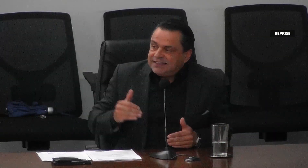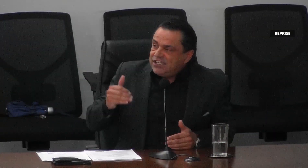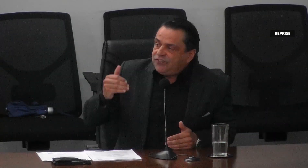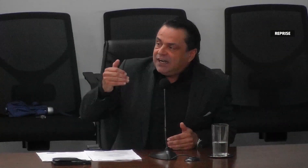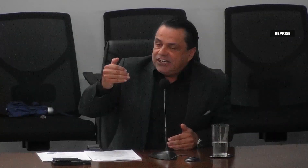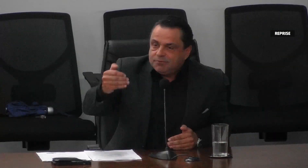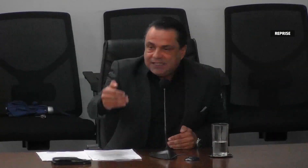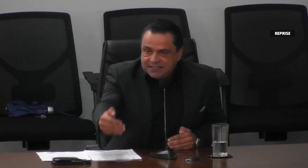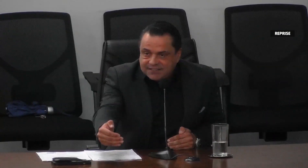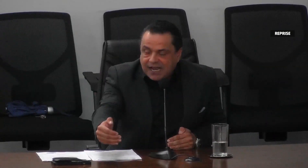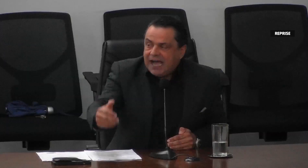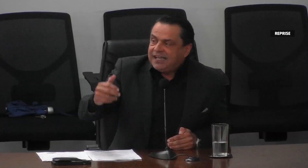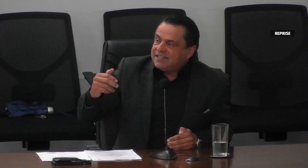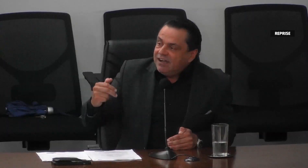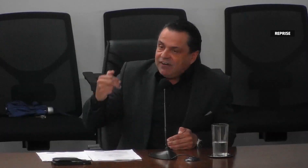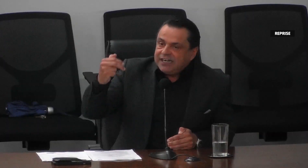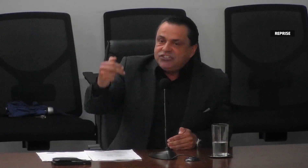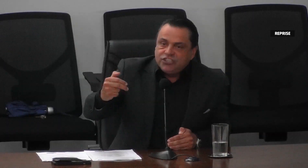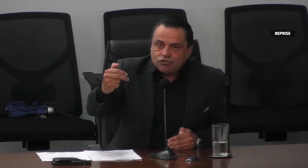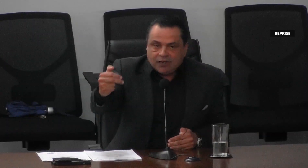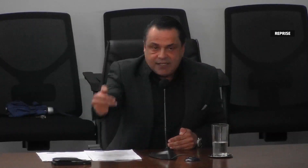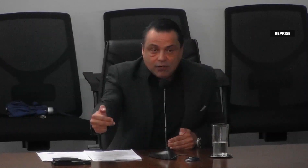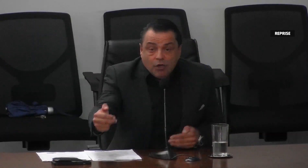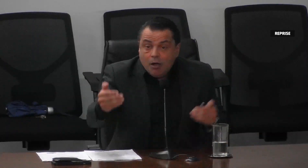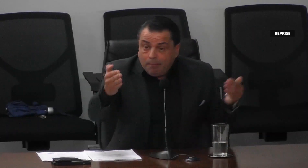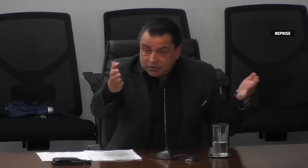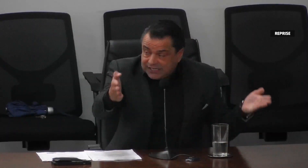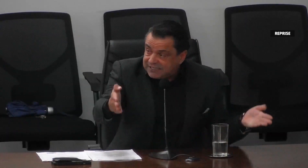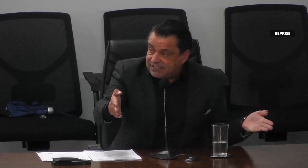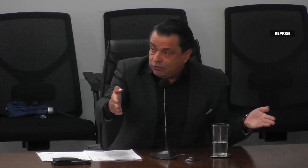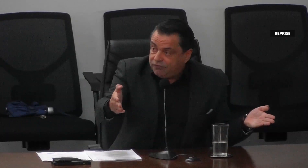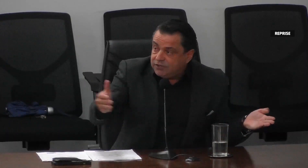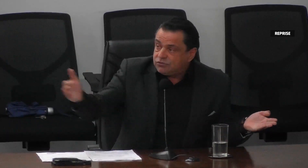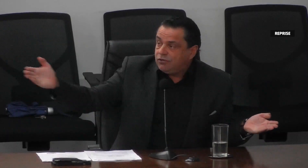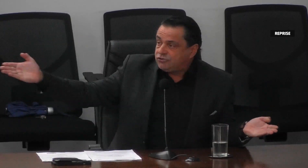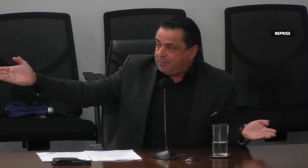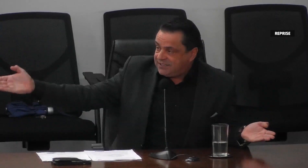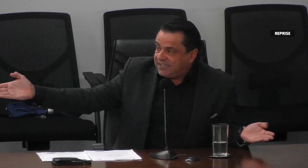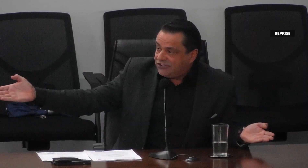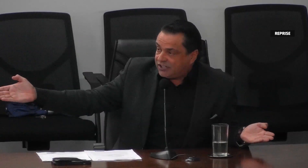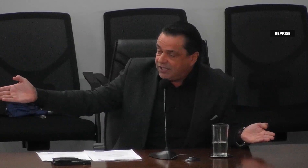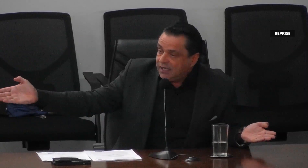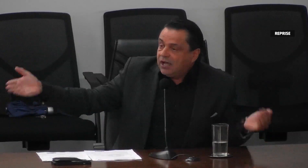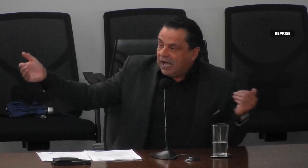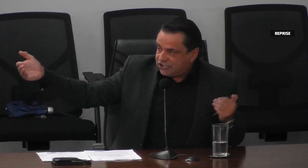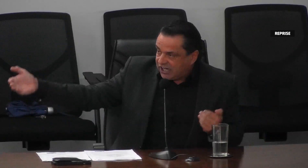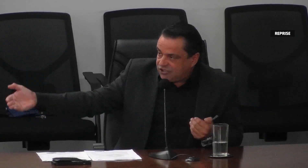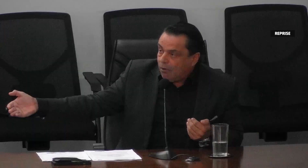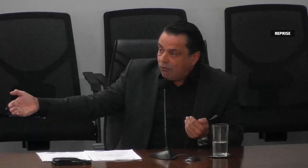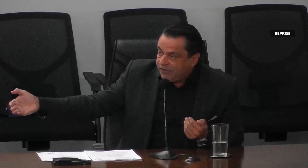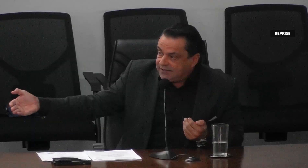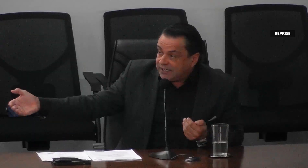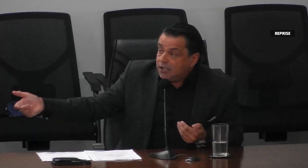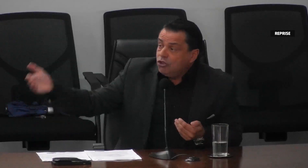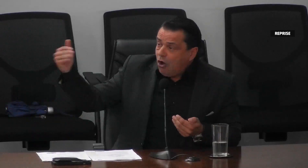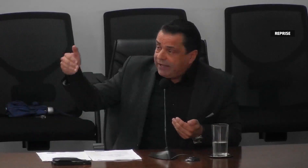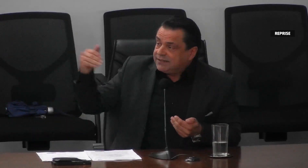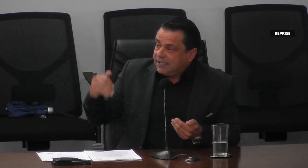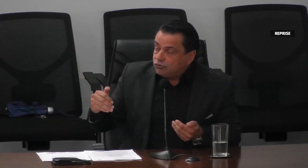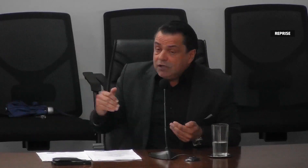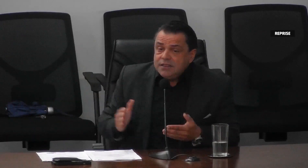vereadores, um dos projetos de Jean Dornelas cria regras para prolongamento, supressão, desvio de vias